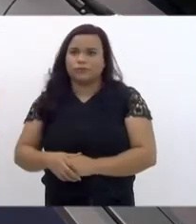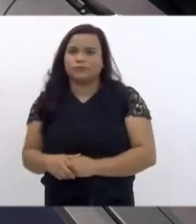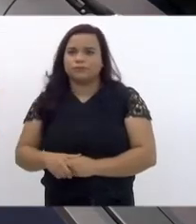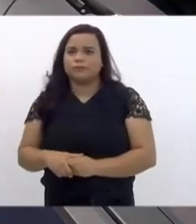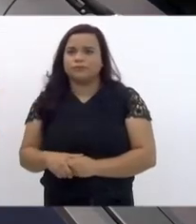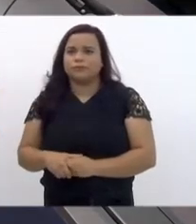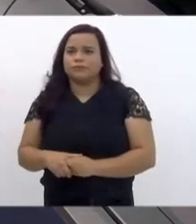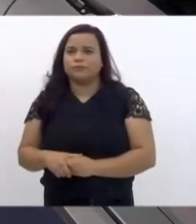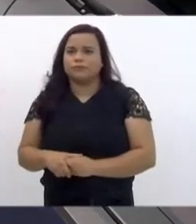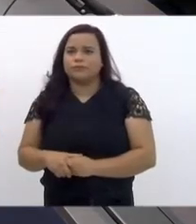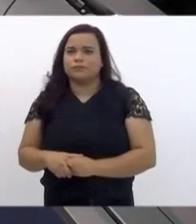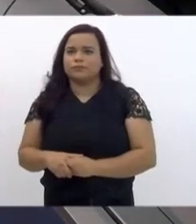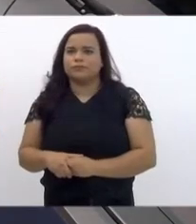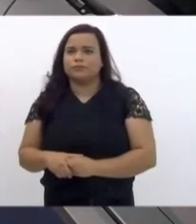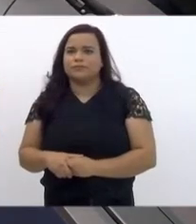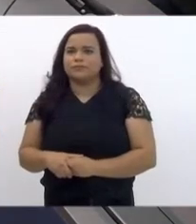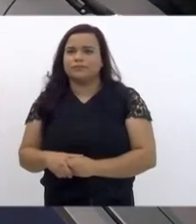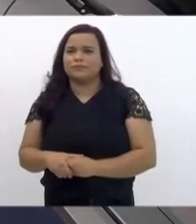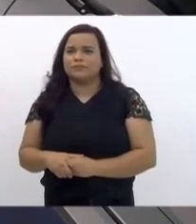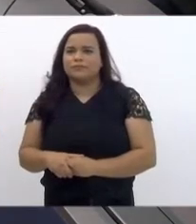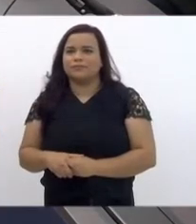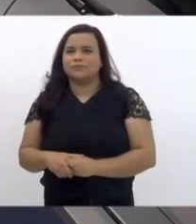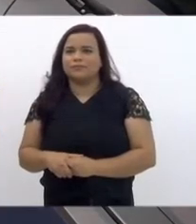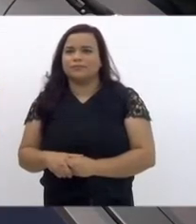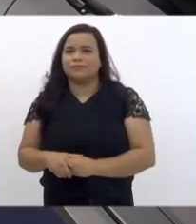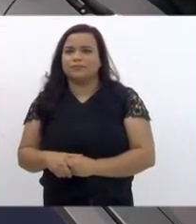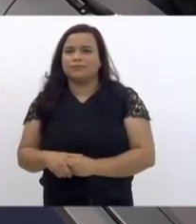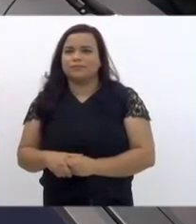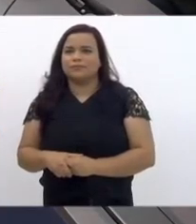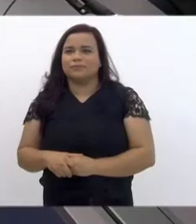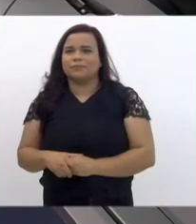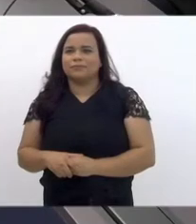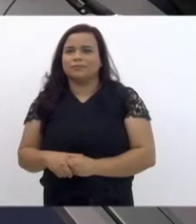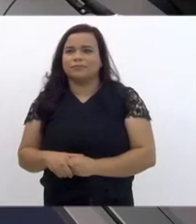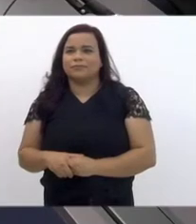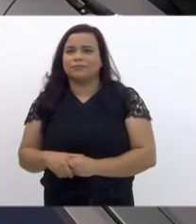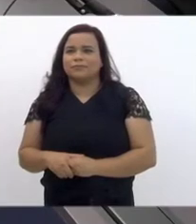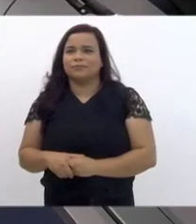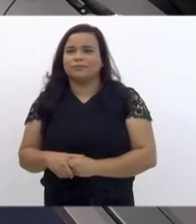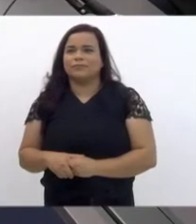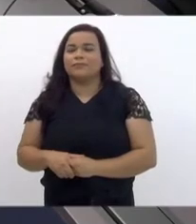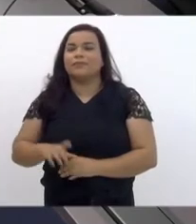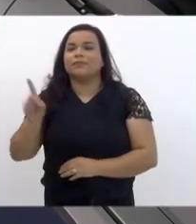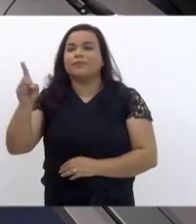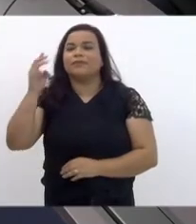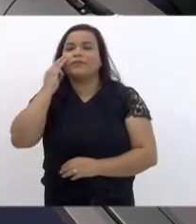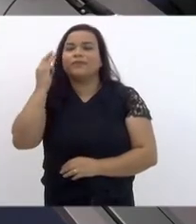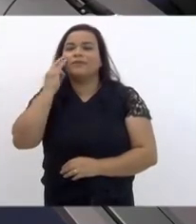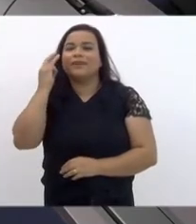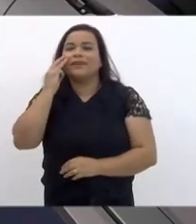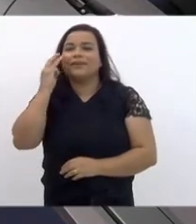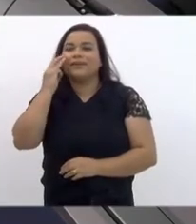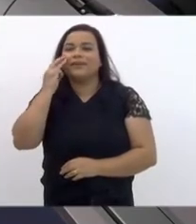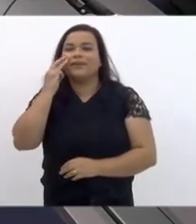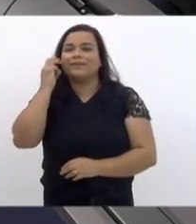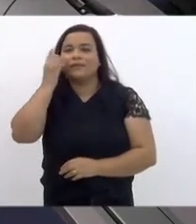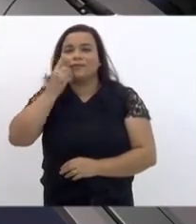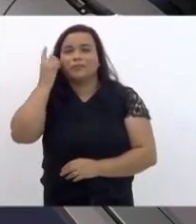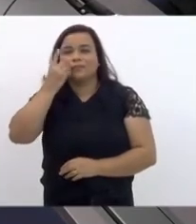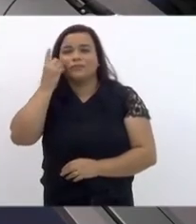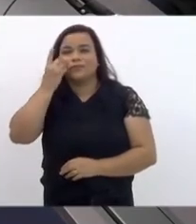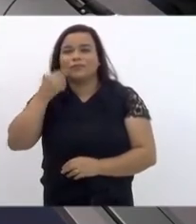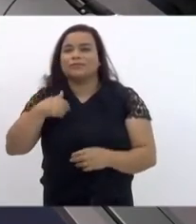Pô, essa tá descarada, né? Ela viu os nomes dos autores aqui. Valdec. Deputado Márcio Pacheco. Deputado Valdec, eu também acho